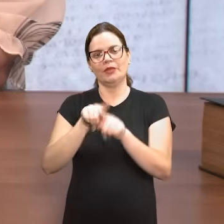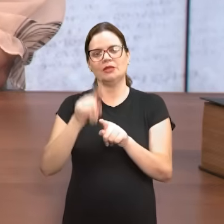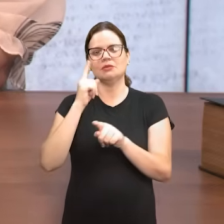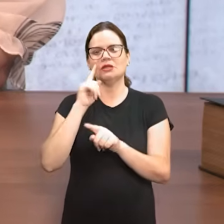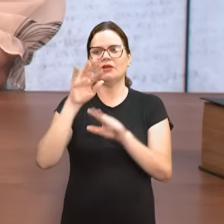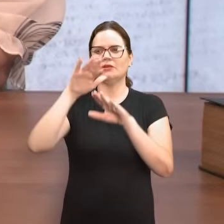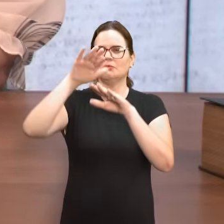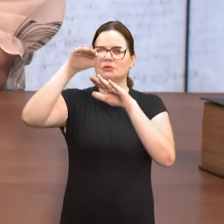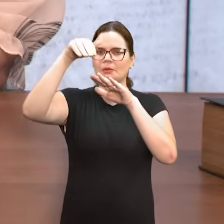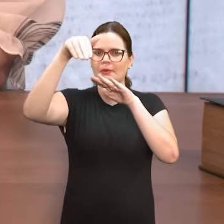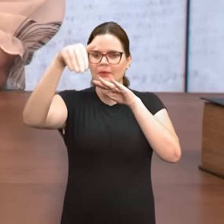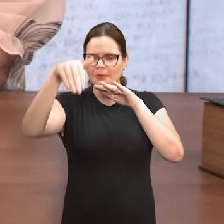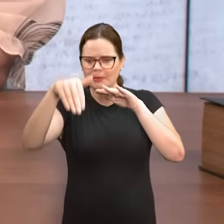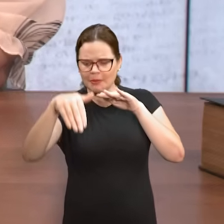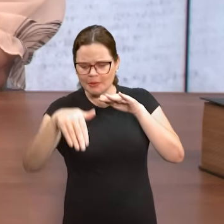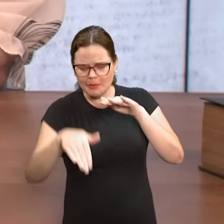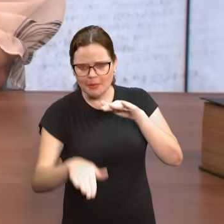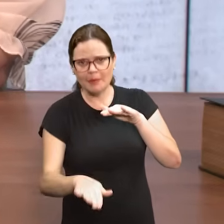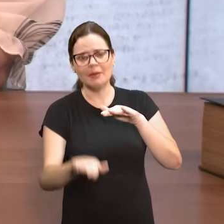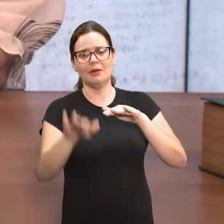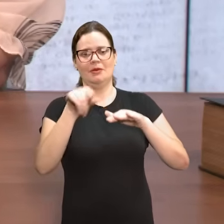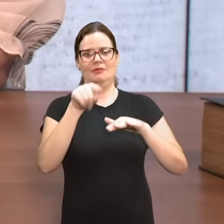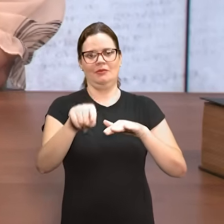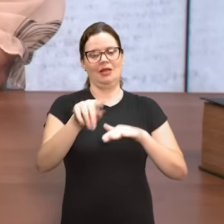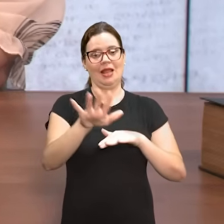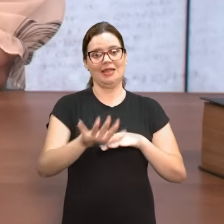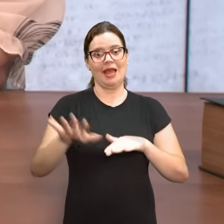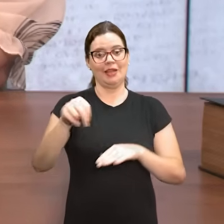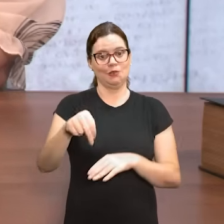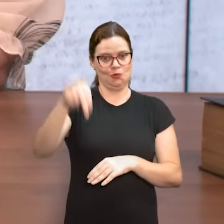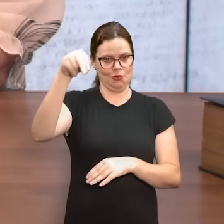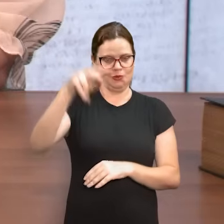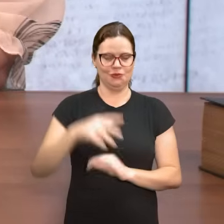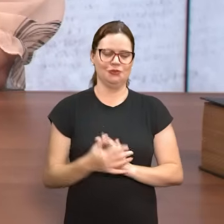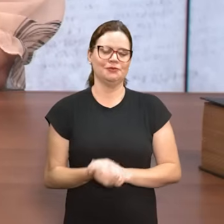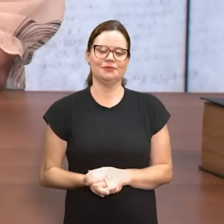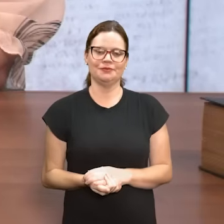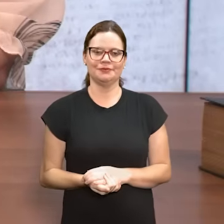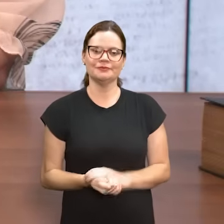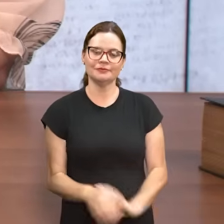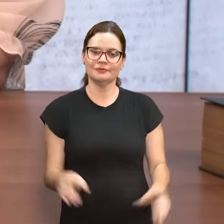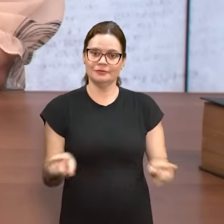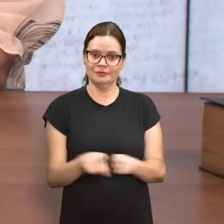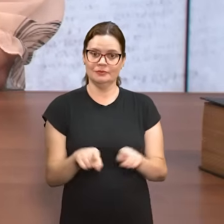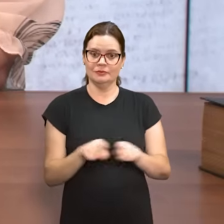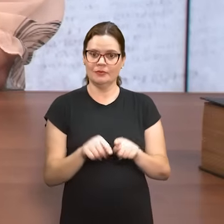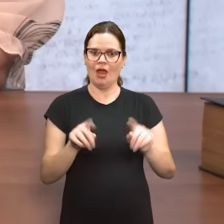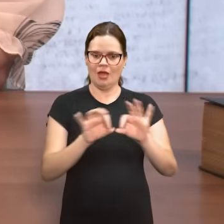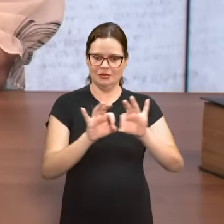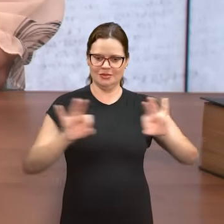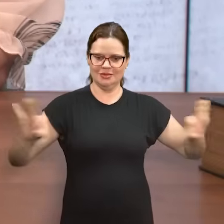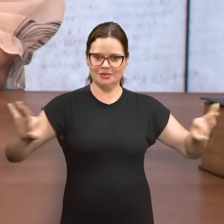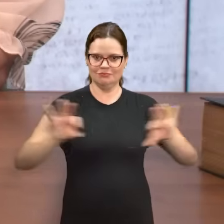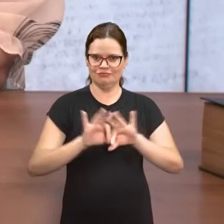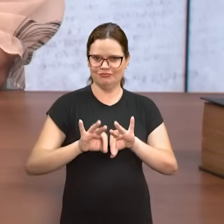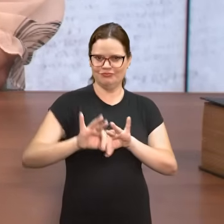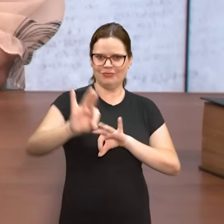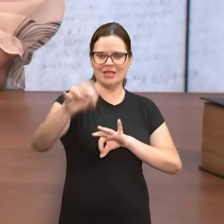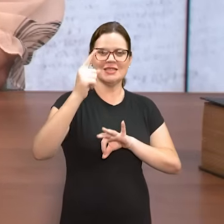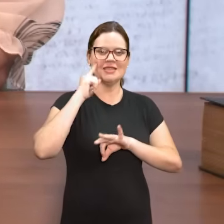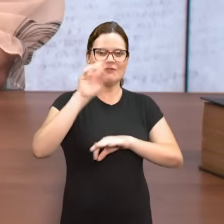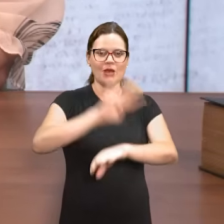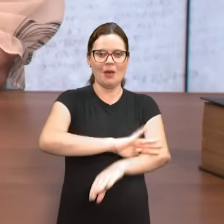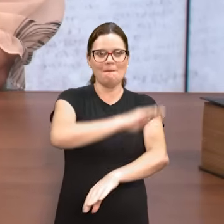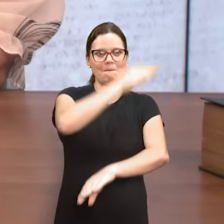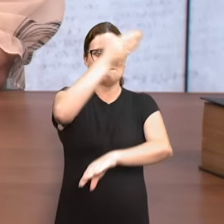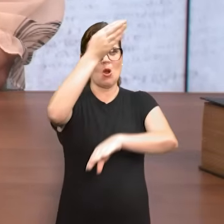vale dos Refaíns, da banda do norte. Então, este termo irá desde a altura do monte